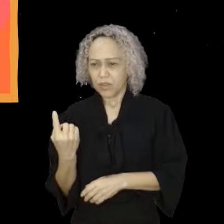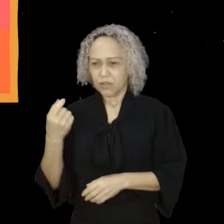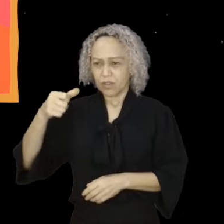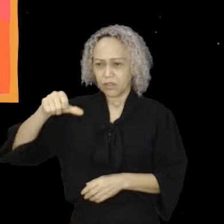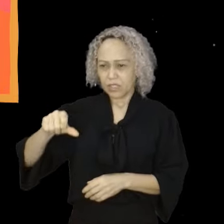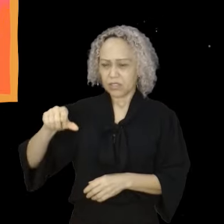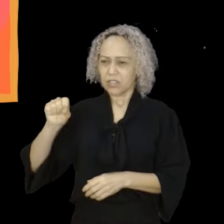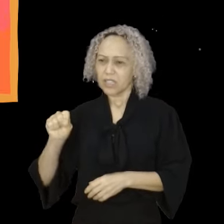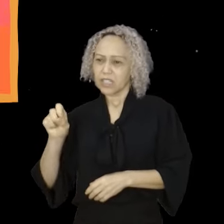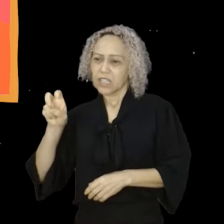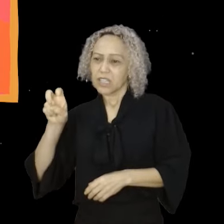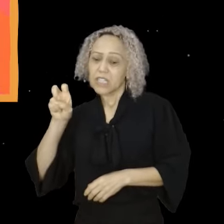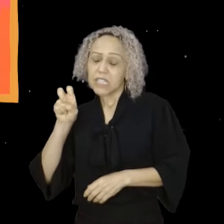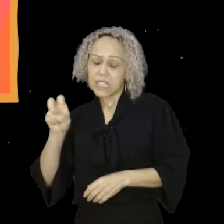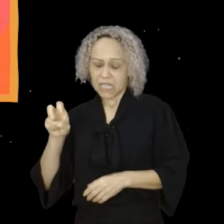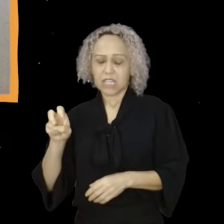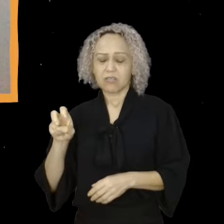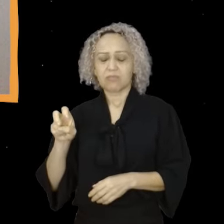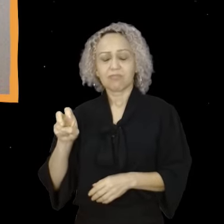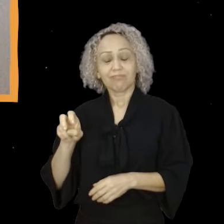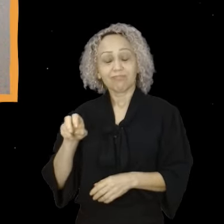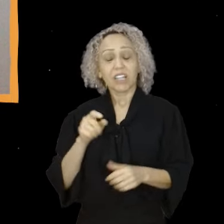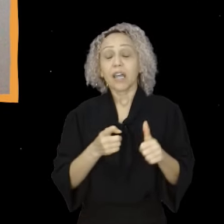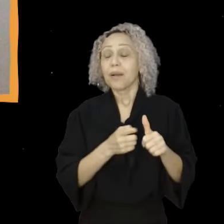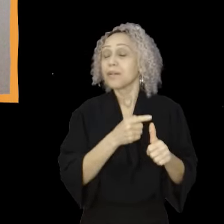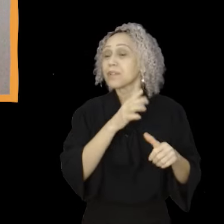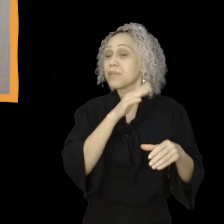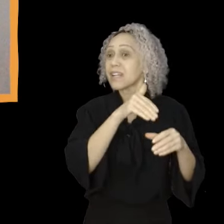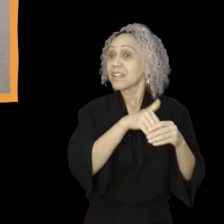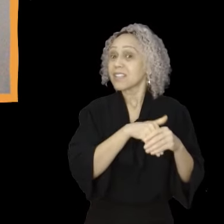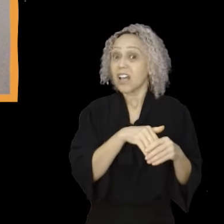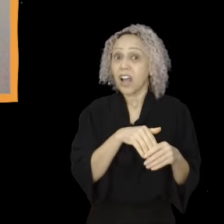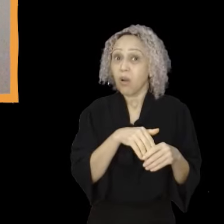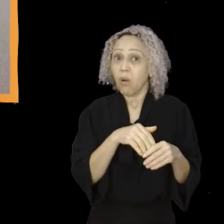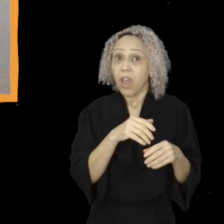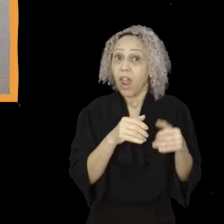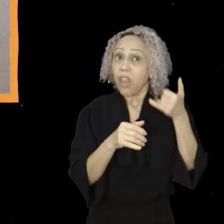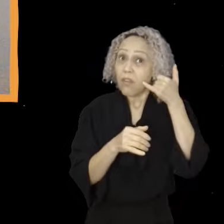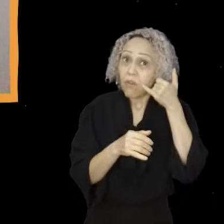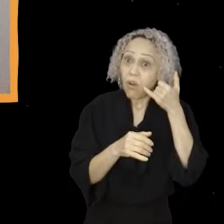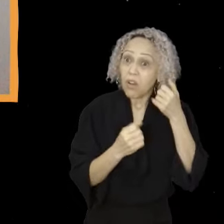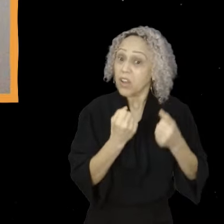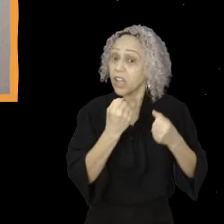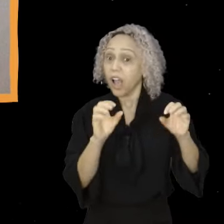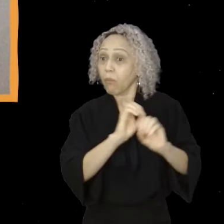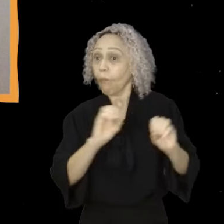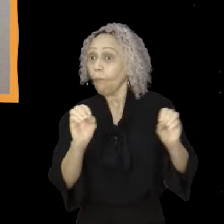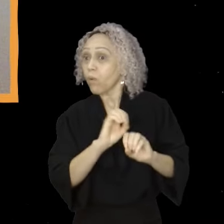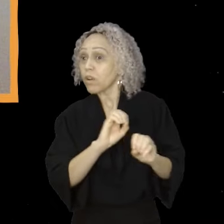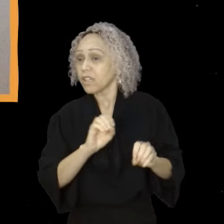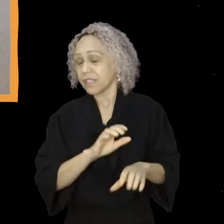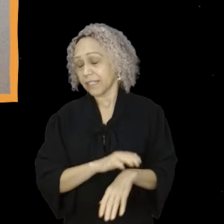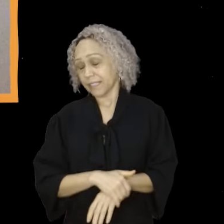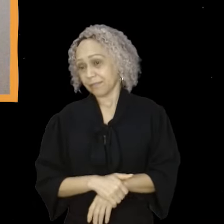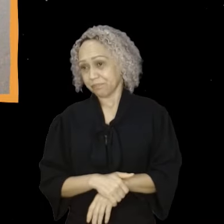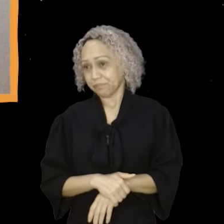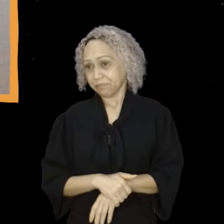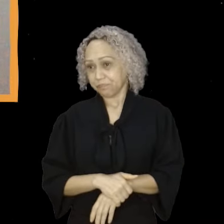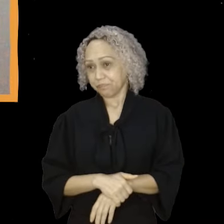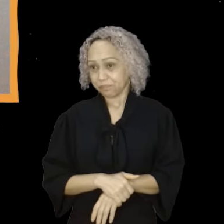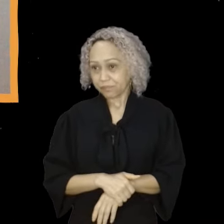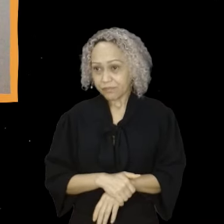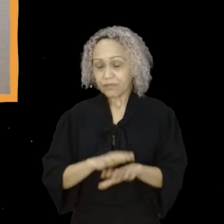tinha sequer telefone nem carro. Ele dá vários detalhes sobre seu começo na política institucional na primeira parte da entrevista com a Maria. Corre